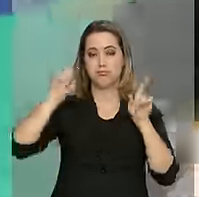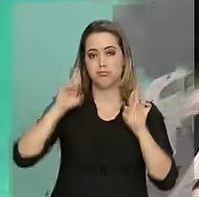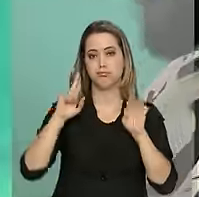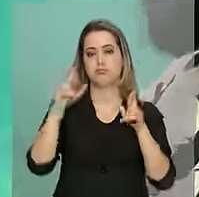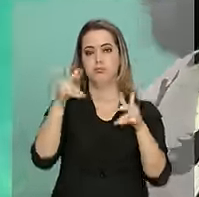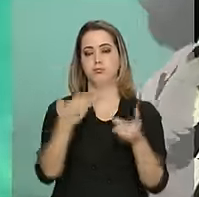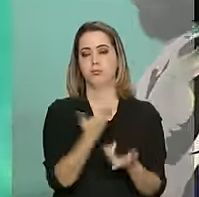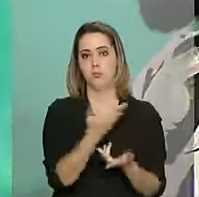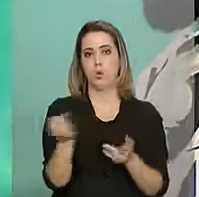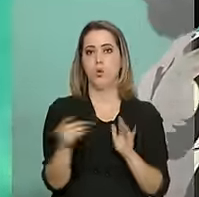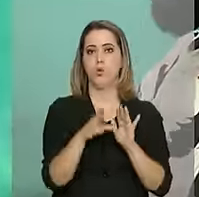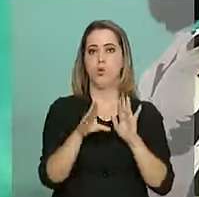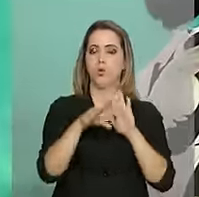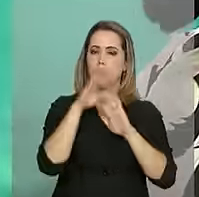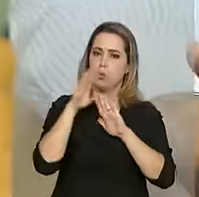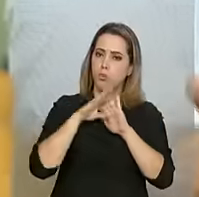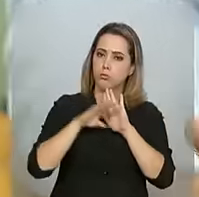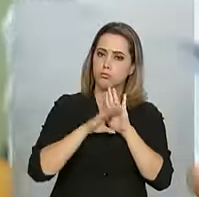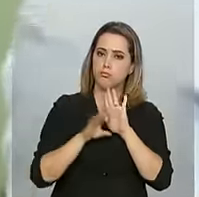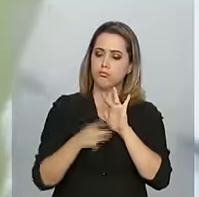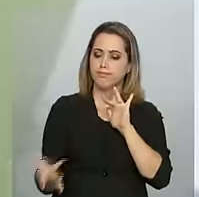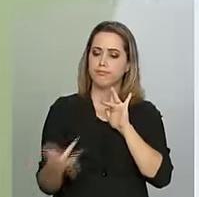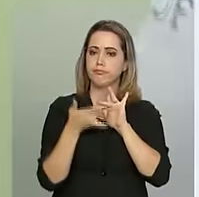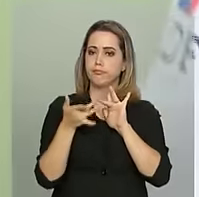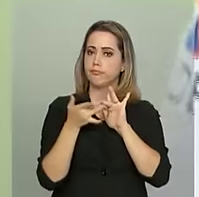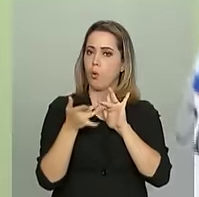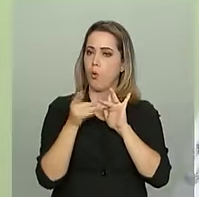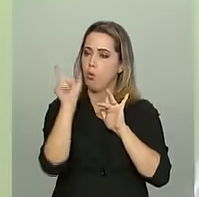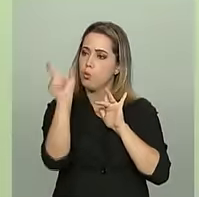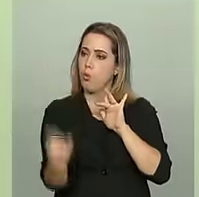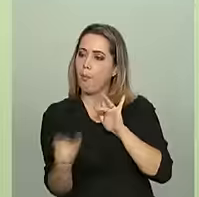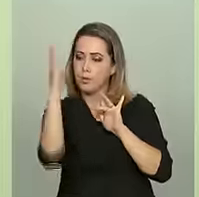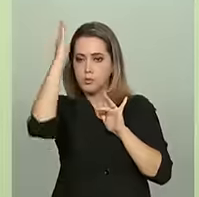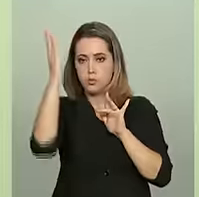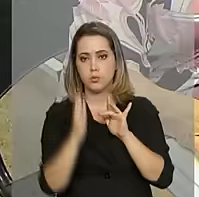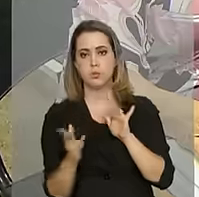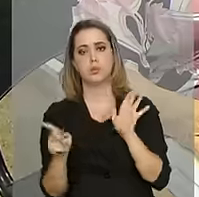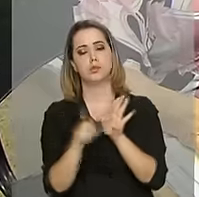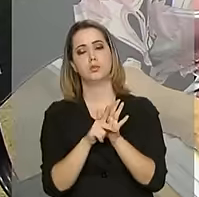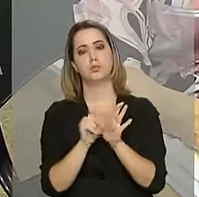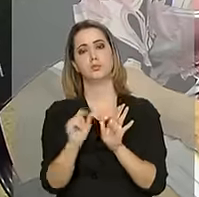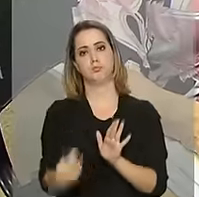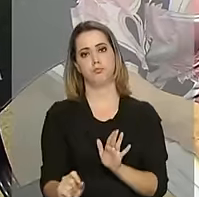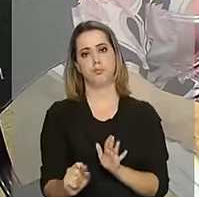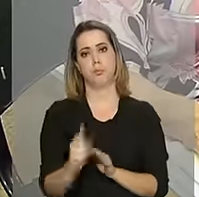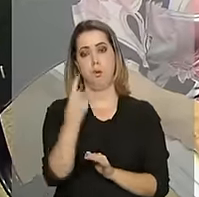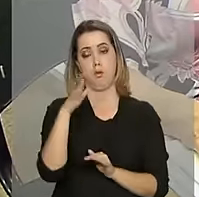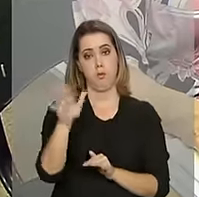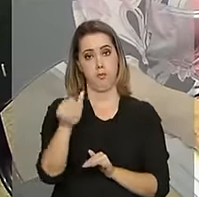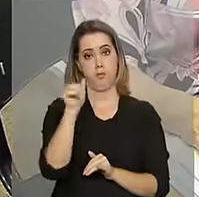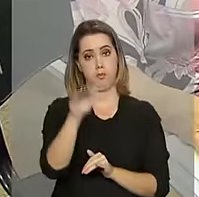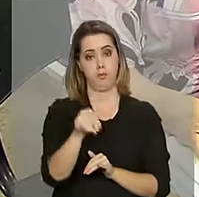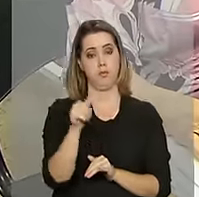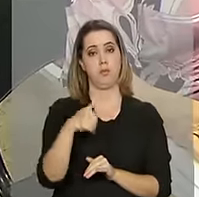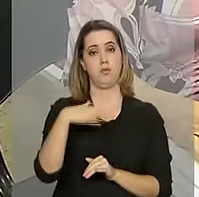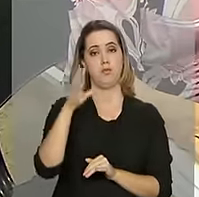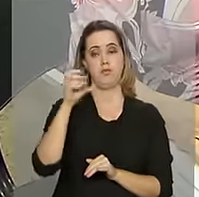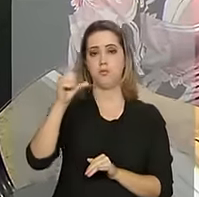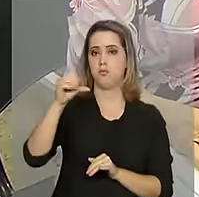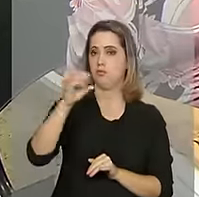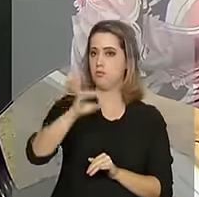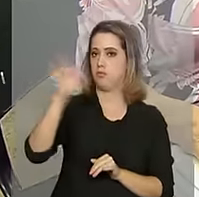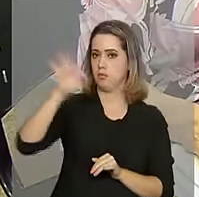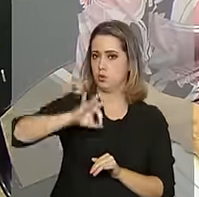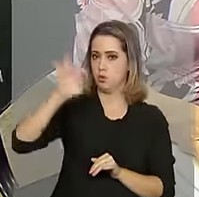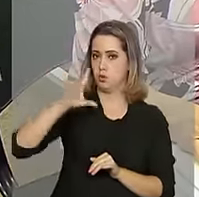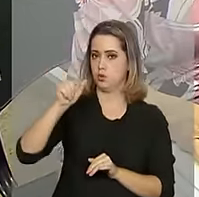Mais Médicos mostrou uma maior adesão de brasileiros à iniciativa do governo federal. Essa primeira chamada já teve mais de